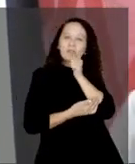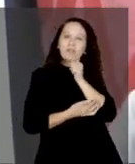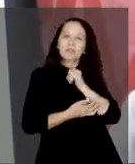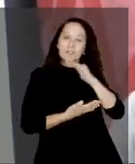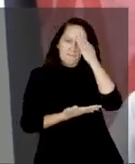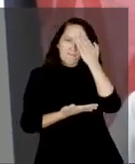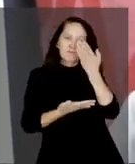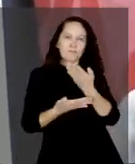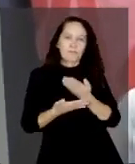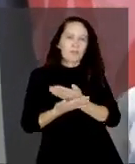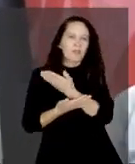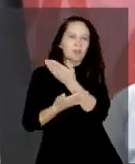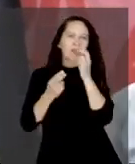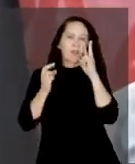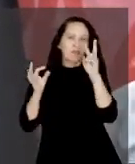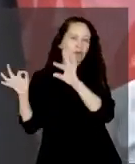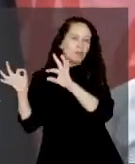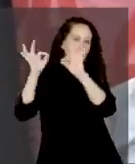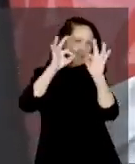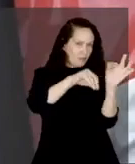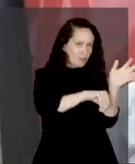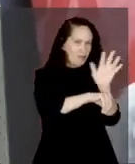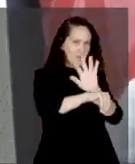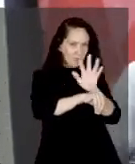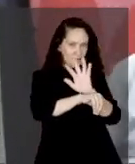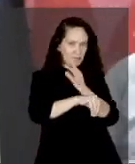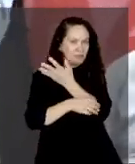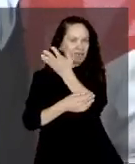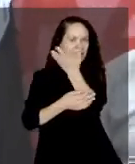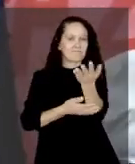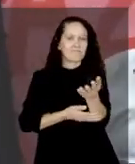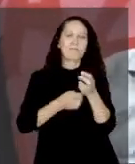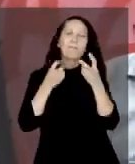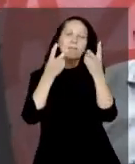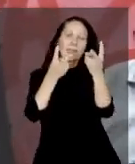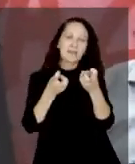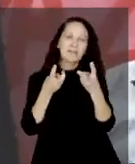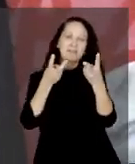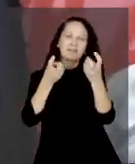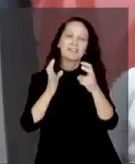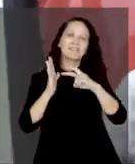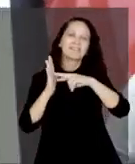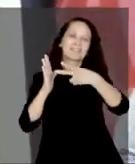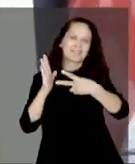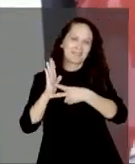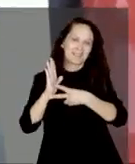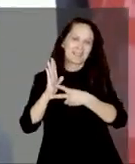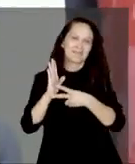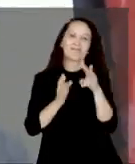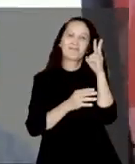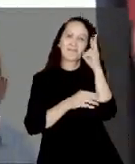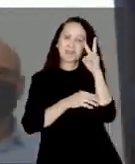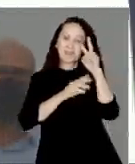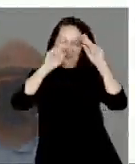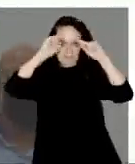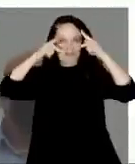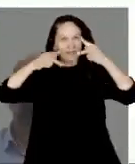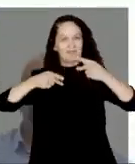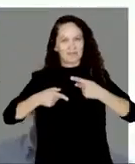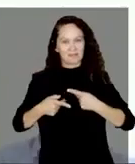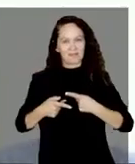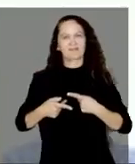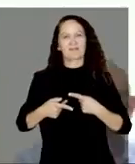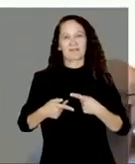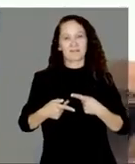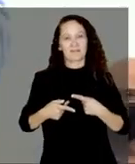é assassinada, ela é caçada. Assim foi na história de 350 anos de escravidão